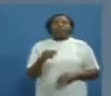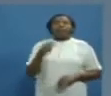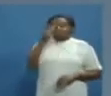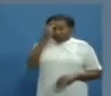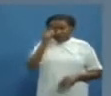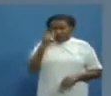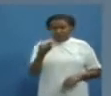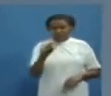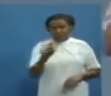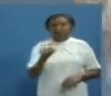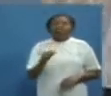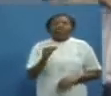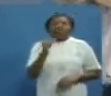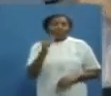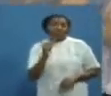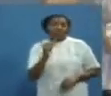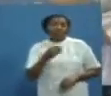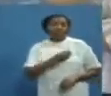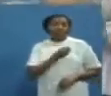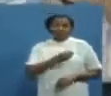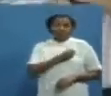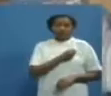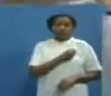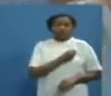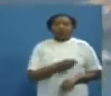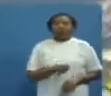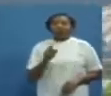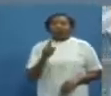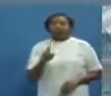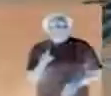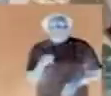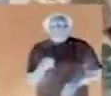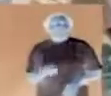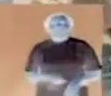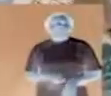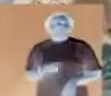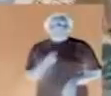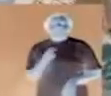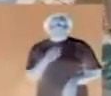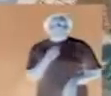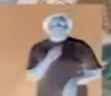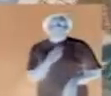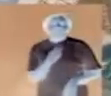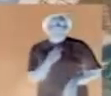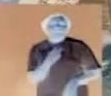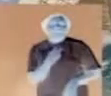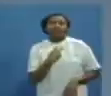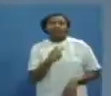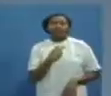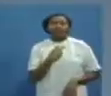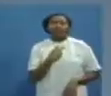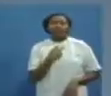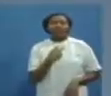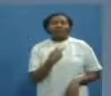vidinha você está no lugar e no canal errado muda de canal e muda de lugar